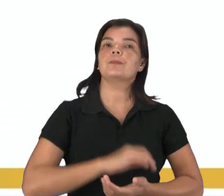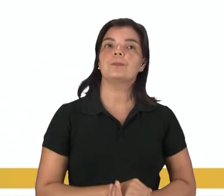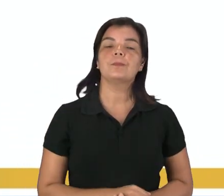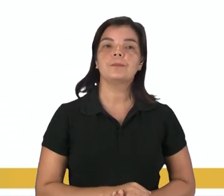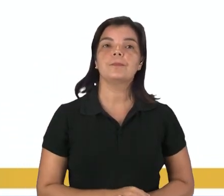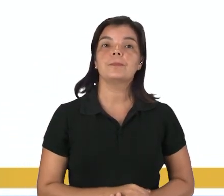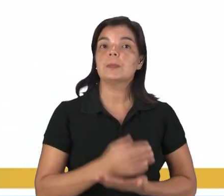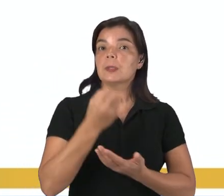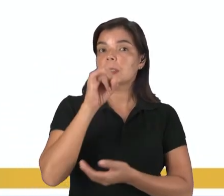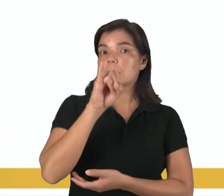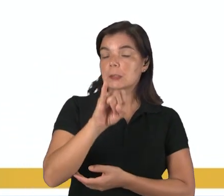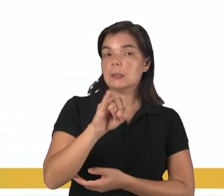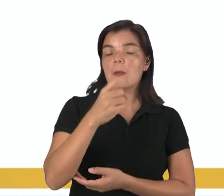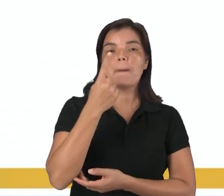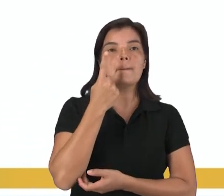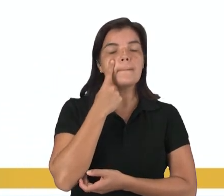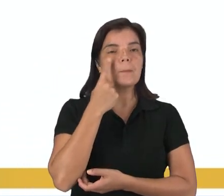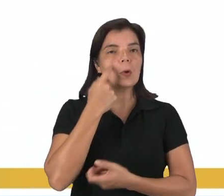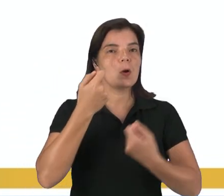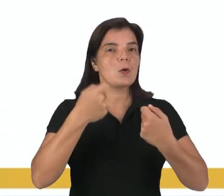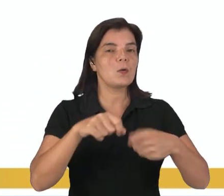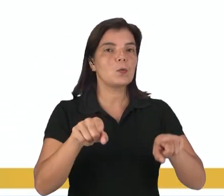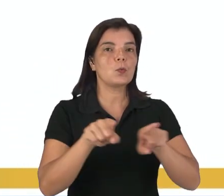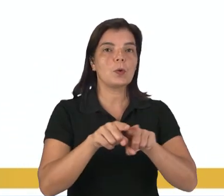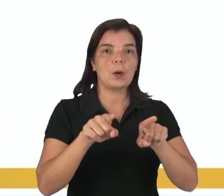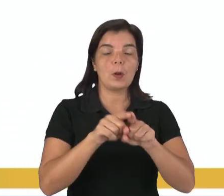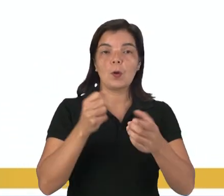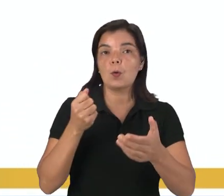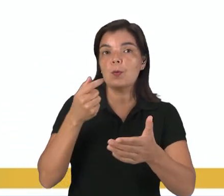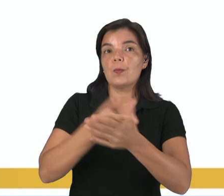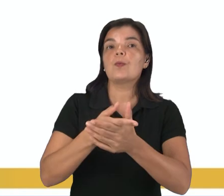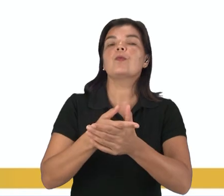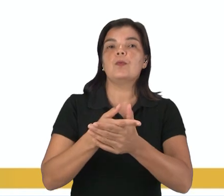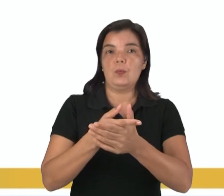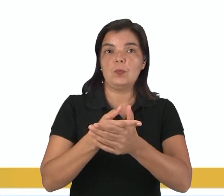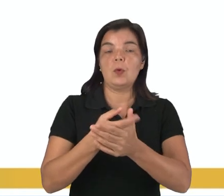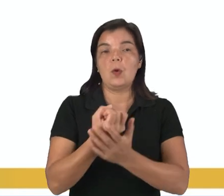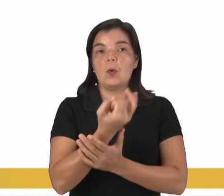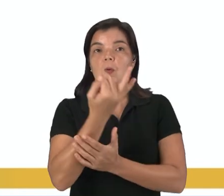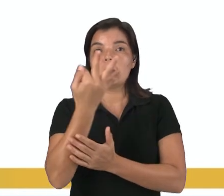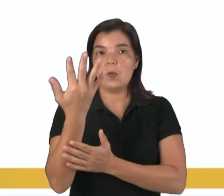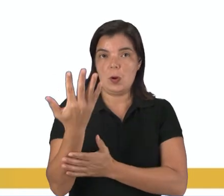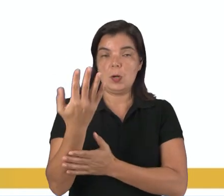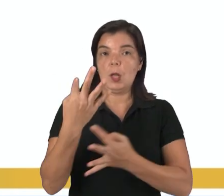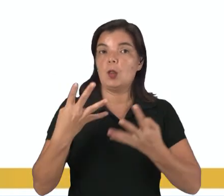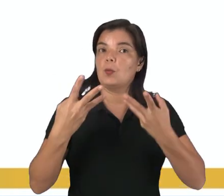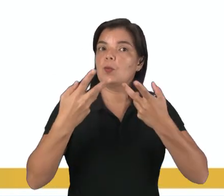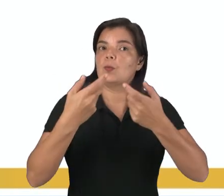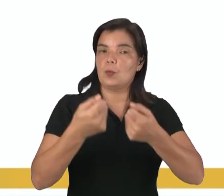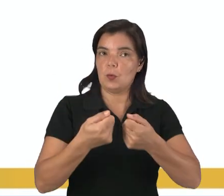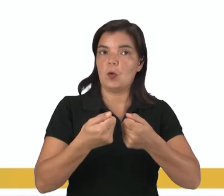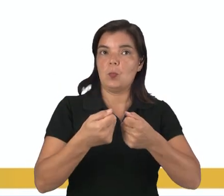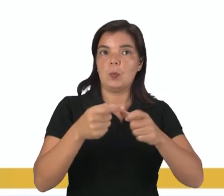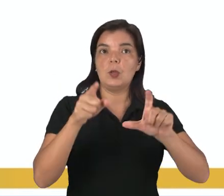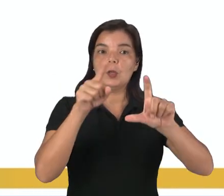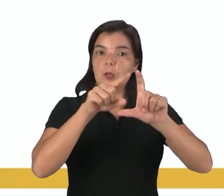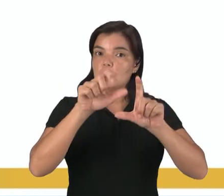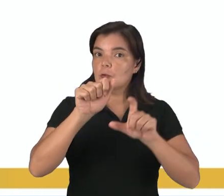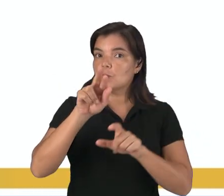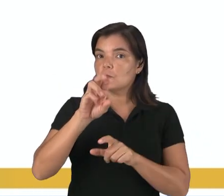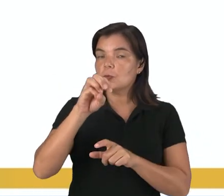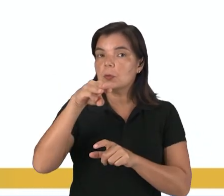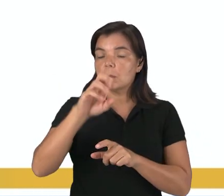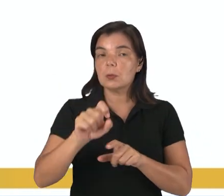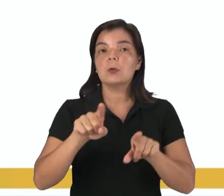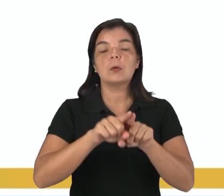62,8 se nós pretendemos I Pray uma quantidade inteira né de Arame